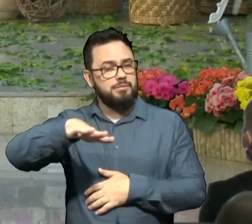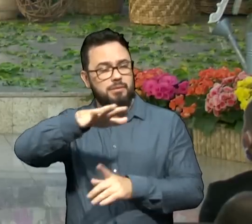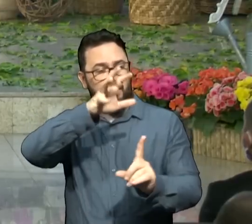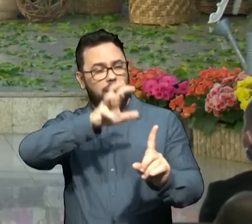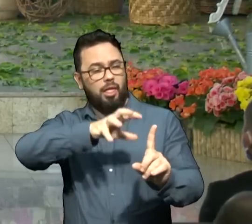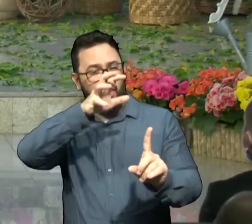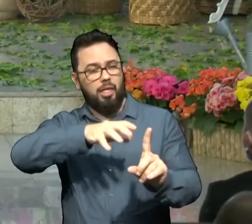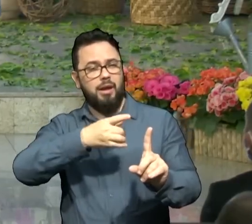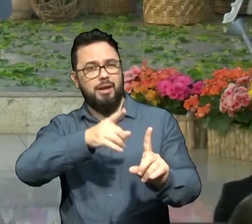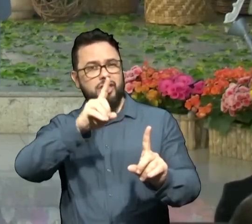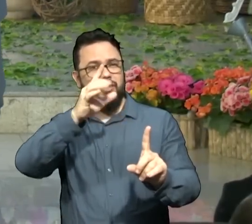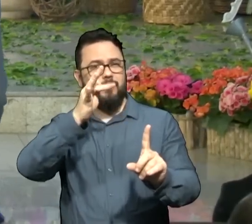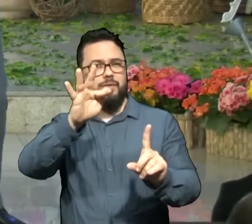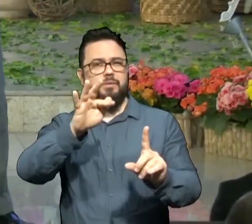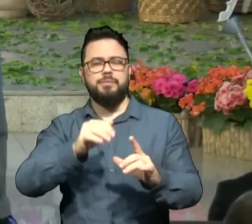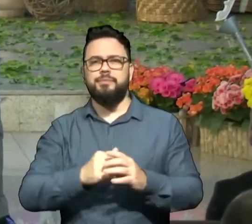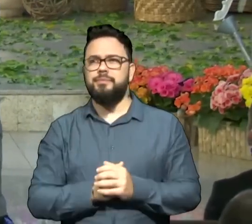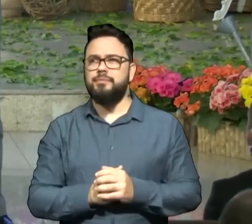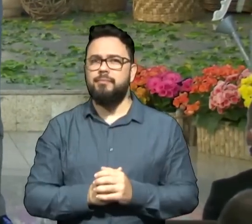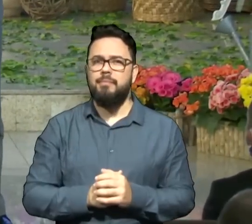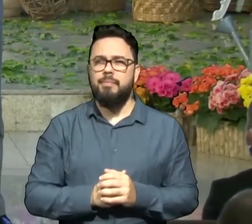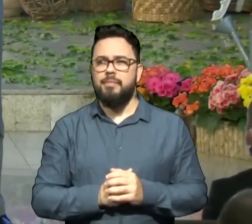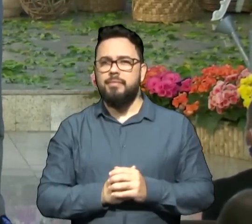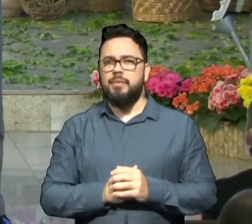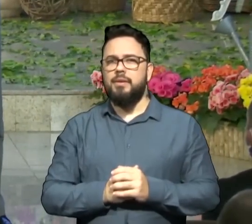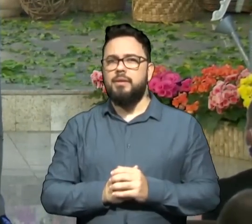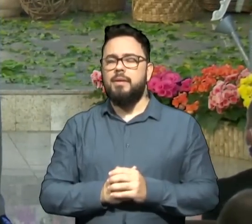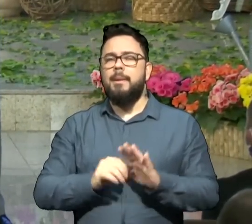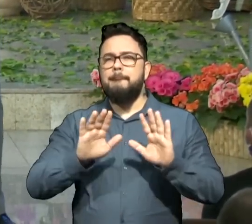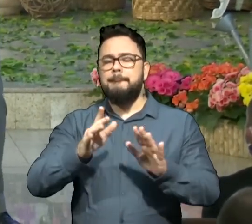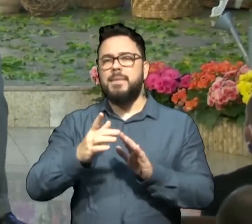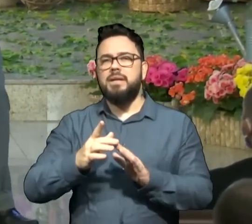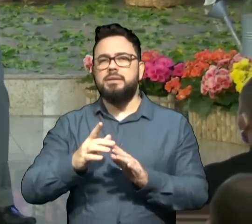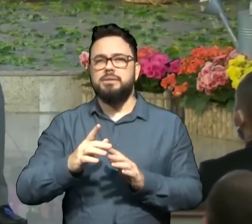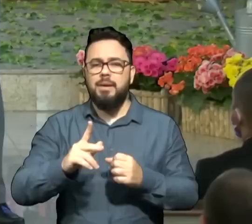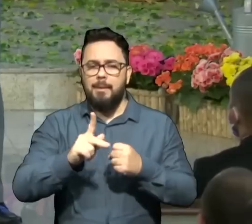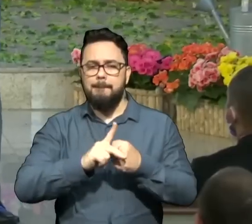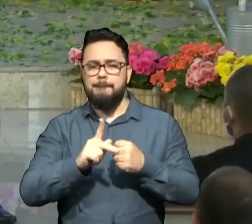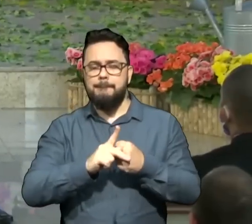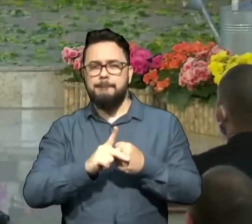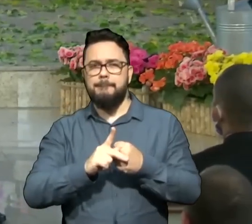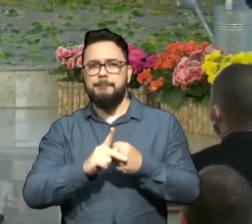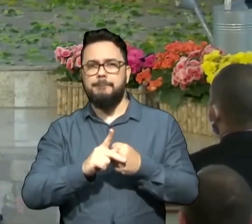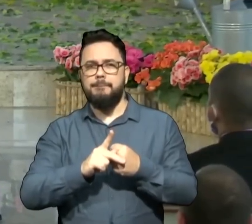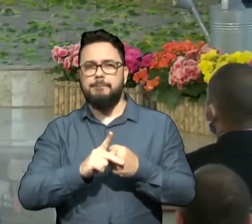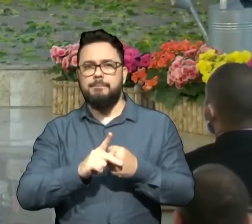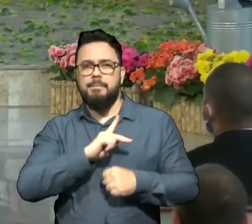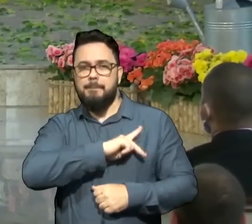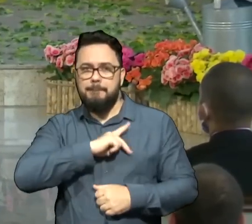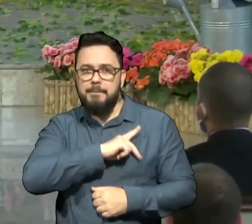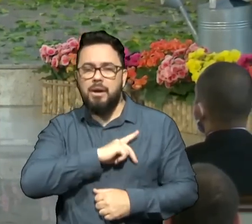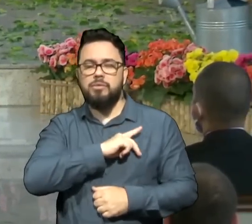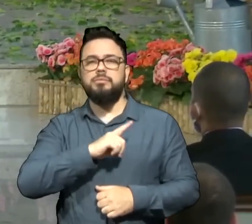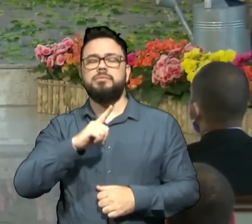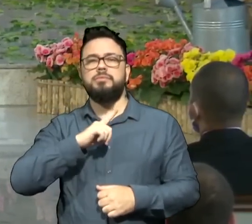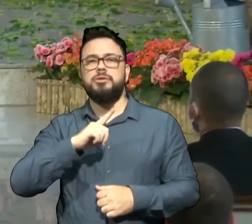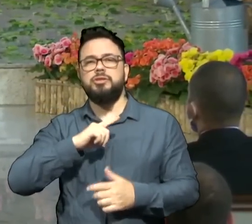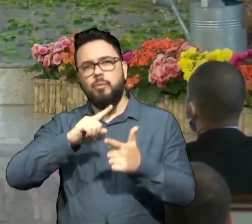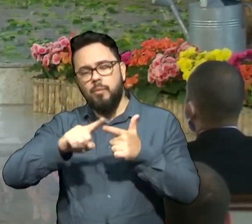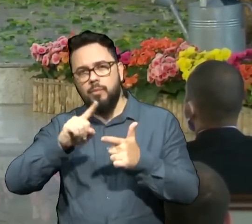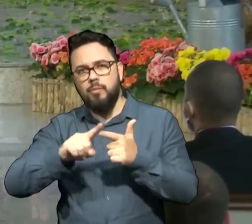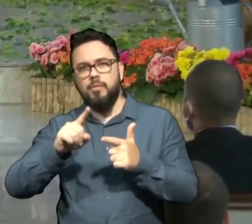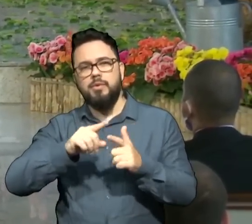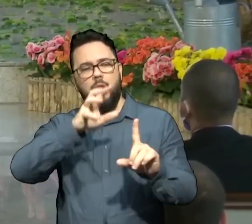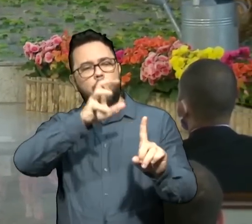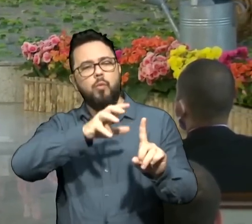Paulo o grande problema era o culto a deméter ou de Diana na época de João você tinha um um desdobramento o culto a Diana e o culto